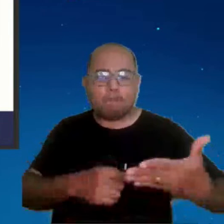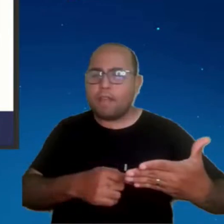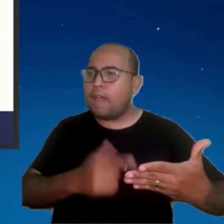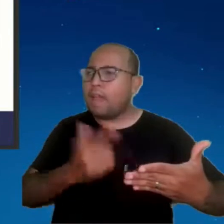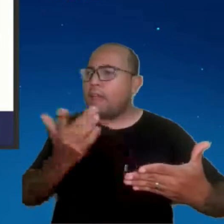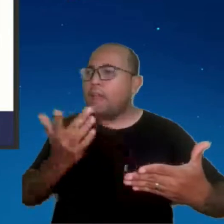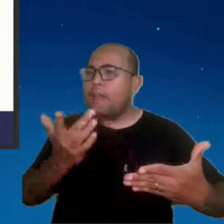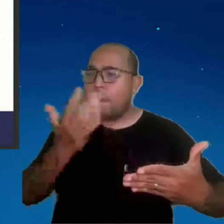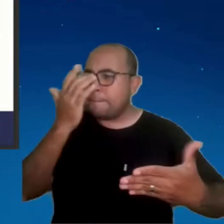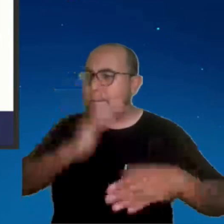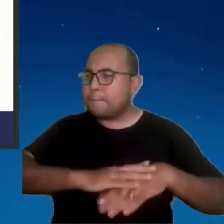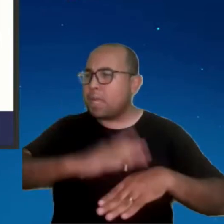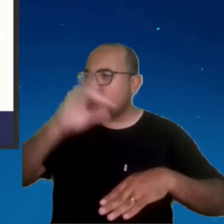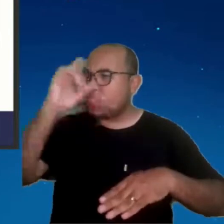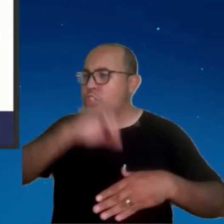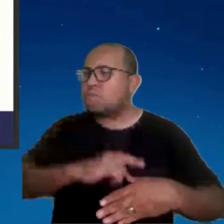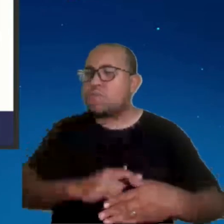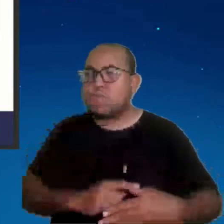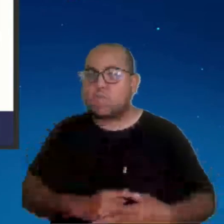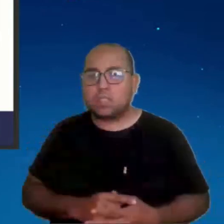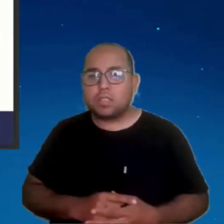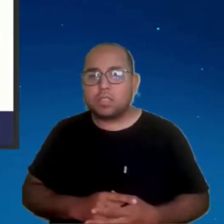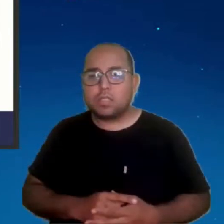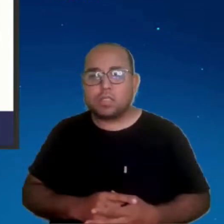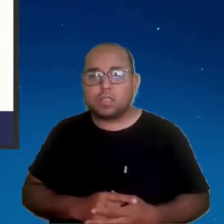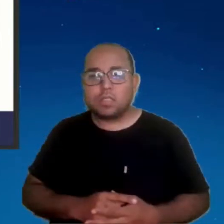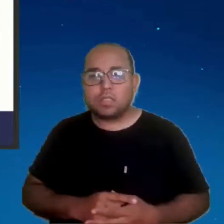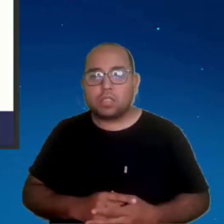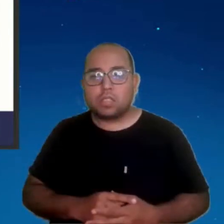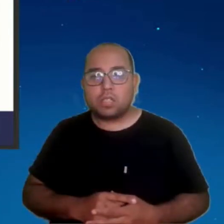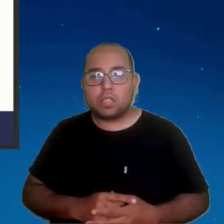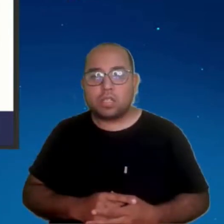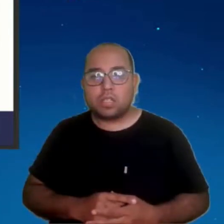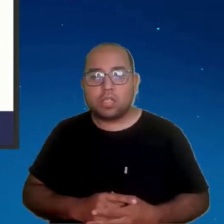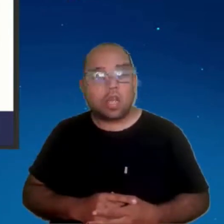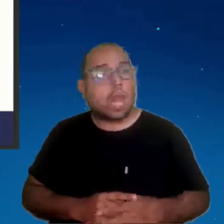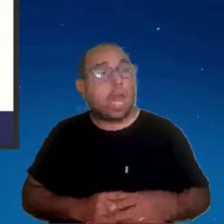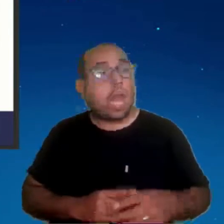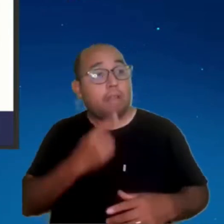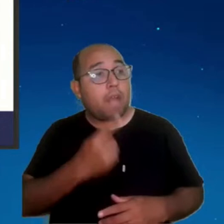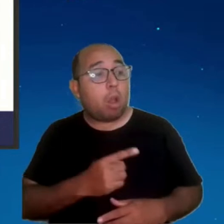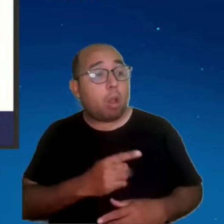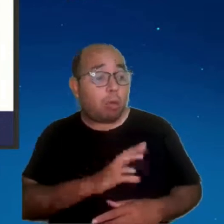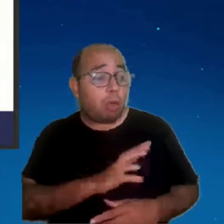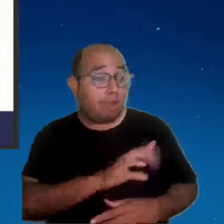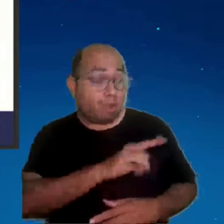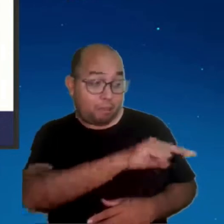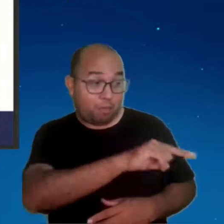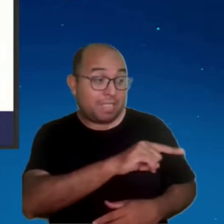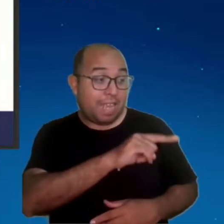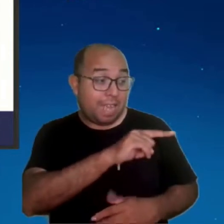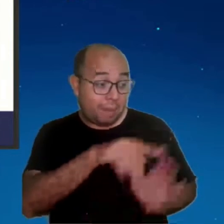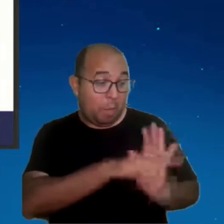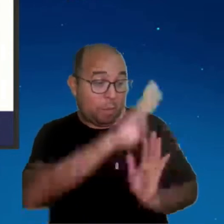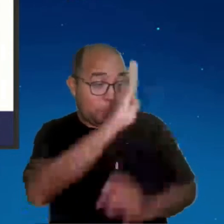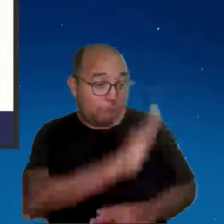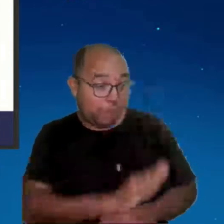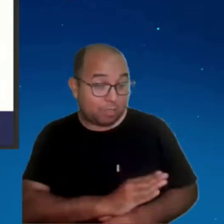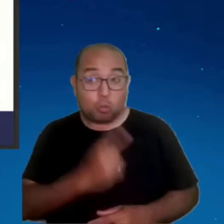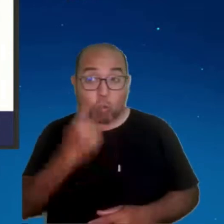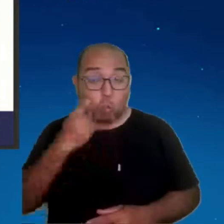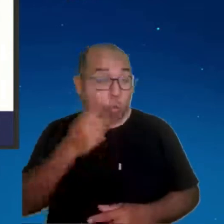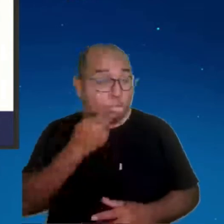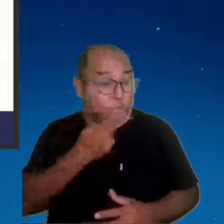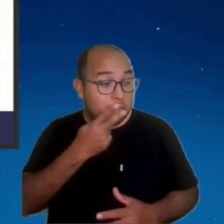foi a mais difícil? Porque você é brasileira e dizem que vocês não desistem nunca. Então, assim, foi bem interessante isso,